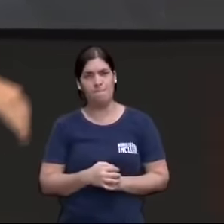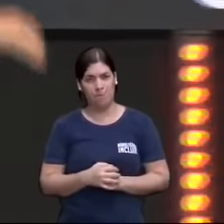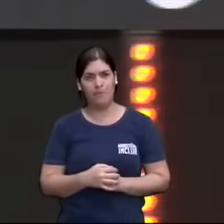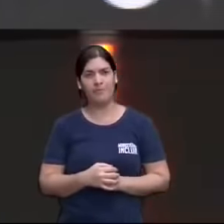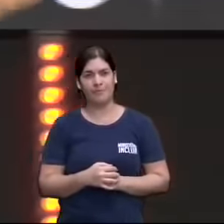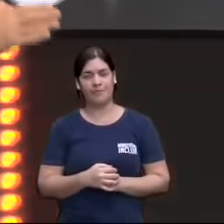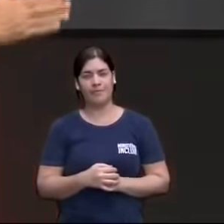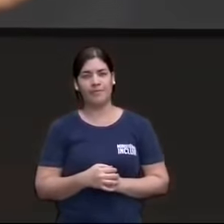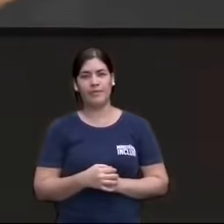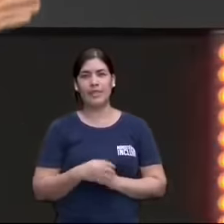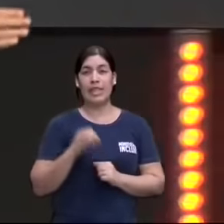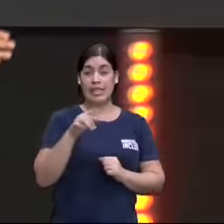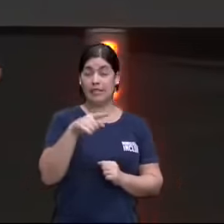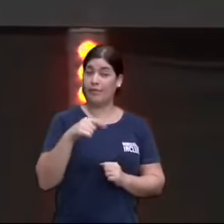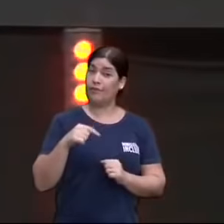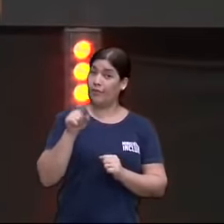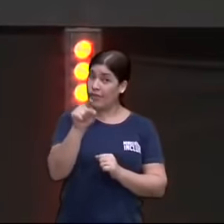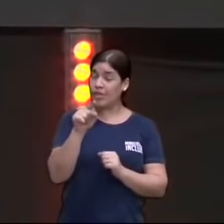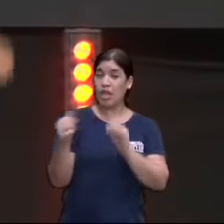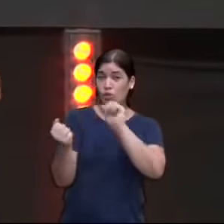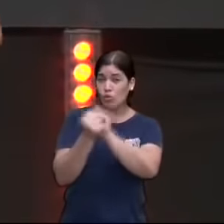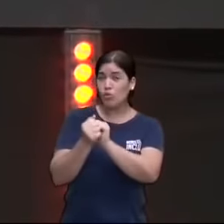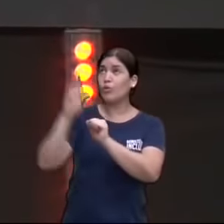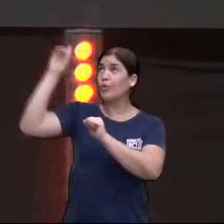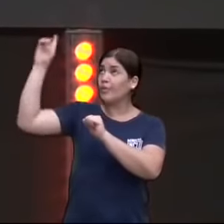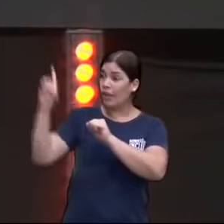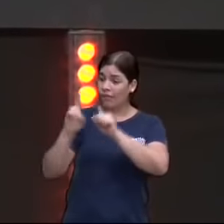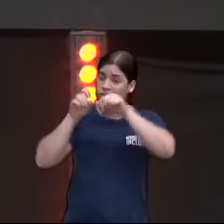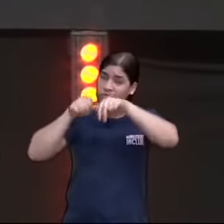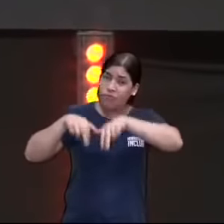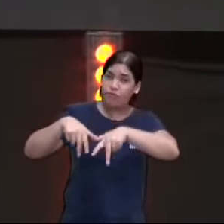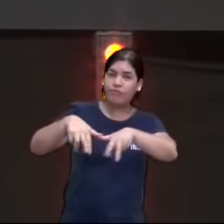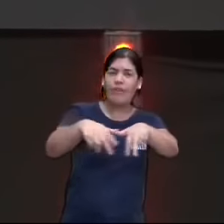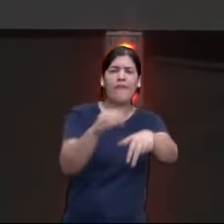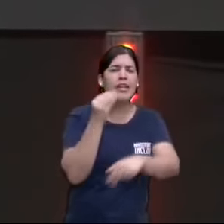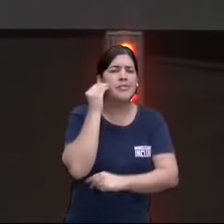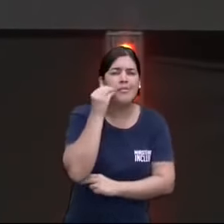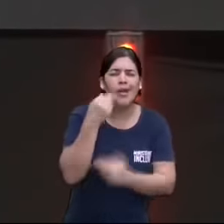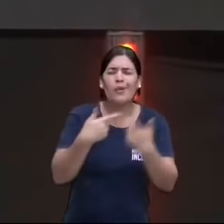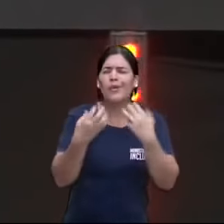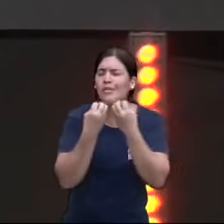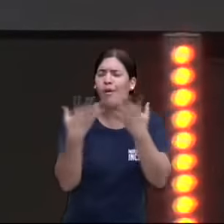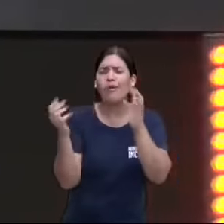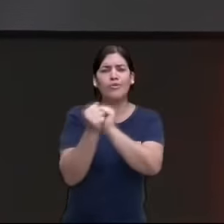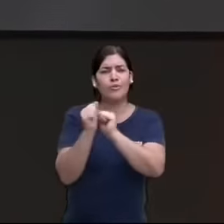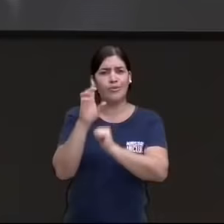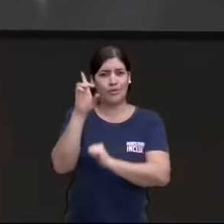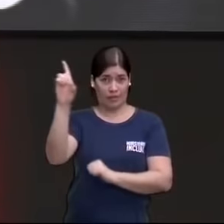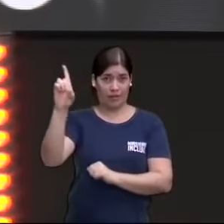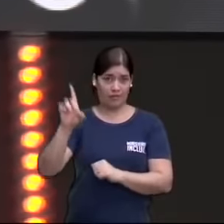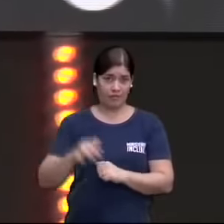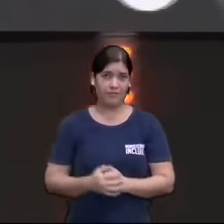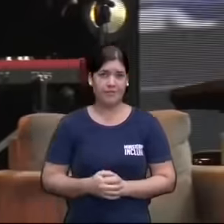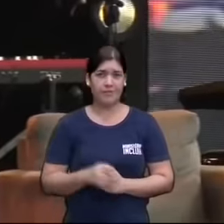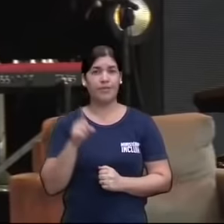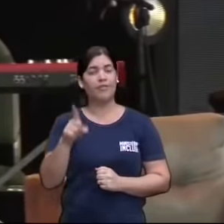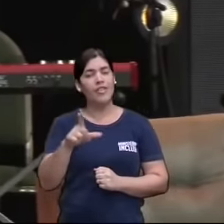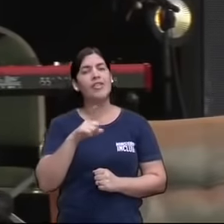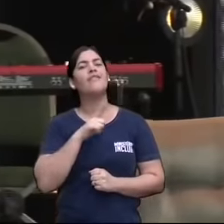E se você andar com Ele, você vai viver algo bom com Ele. E você vai